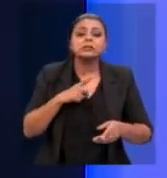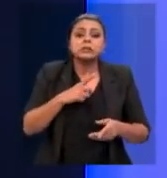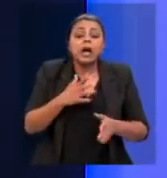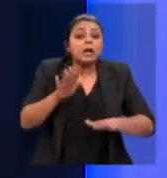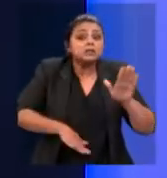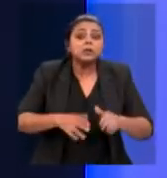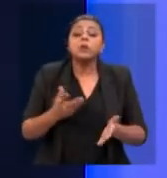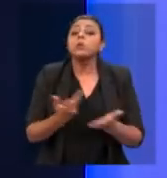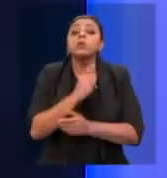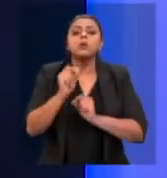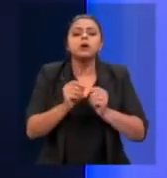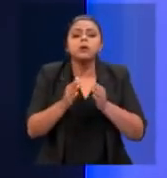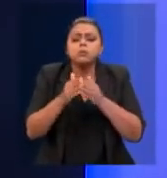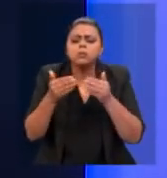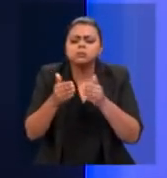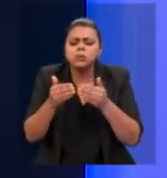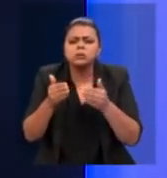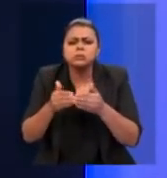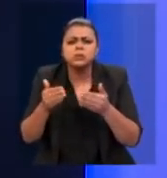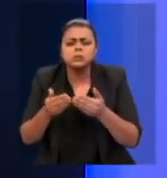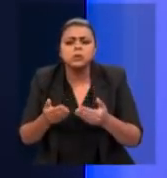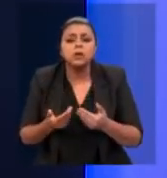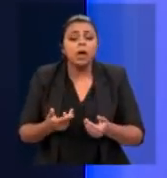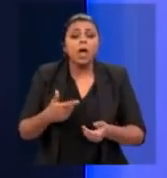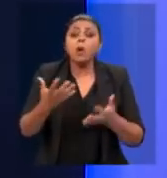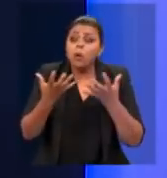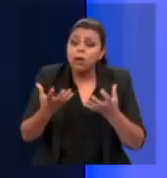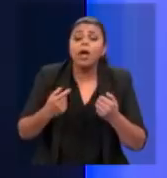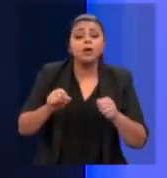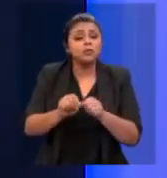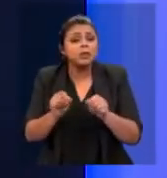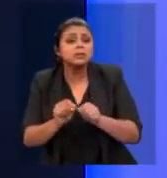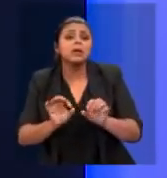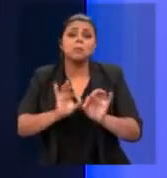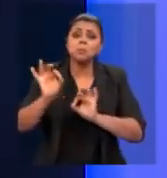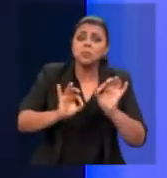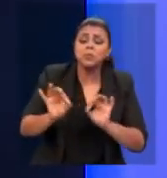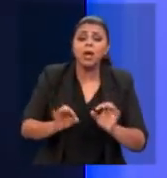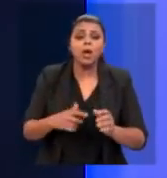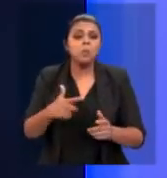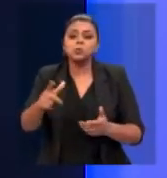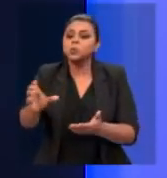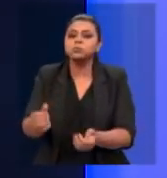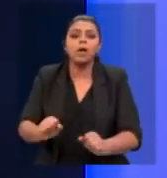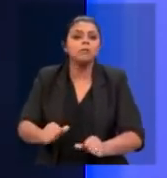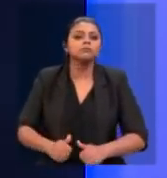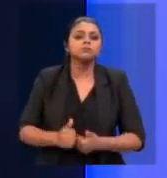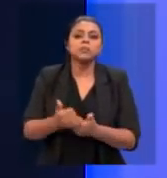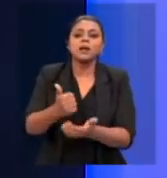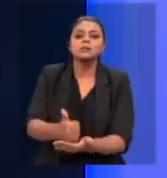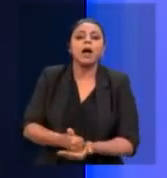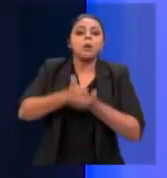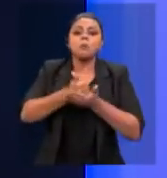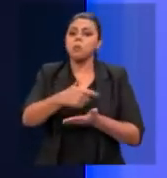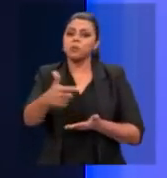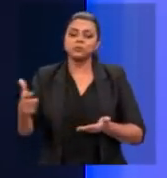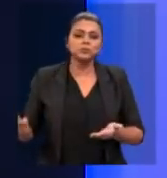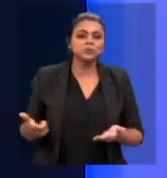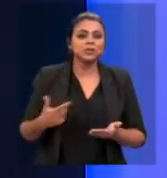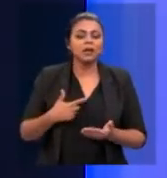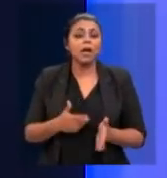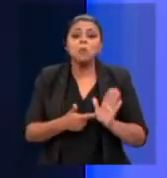pires na mão pedindo patrocínio para organizar uma atividade que representa tanto o nosso povo espírito santense o povo brasileiro